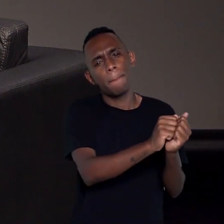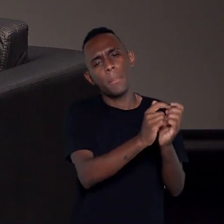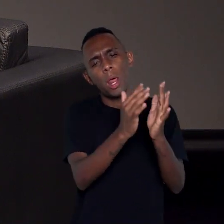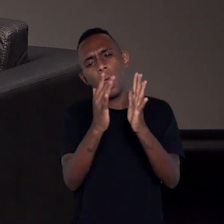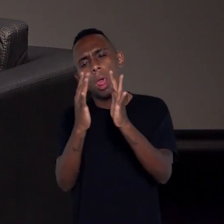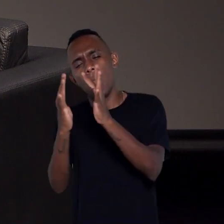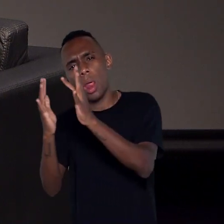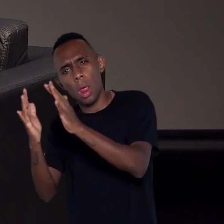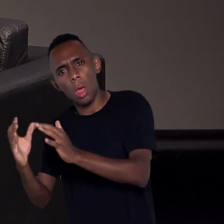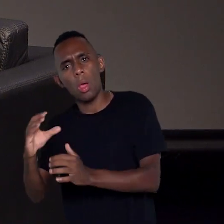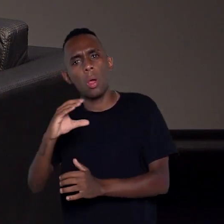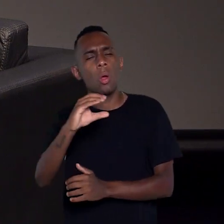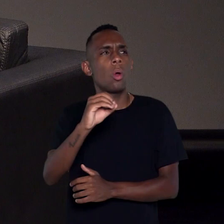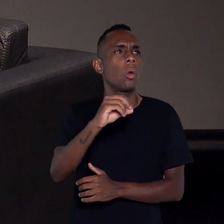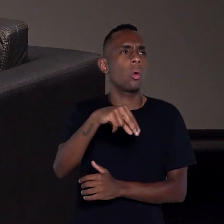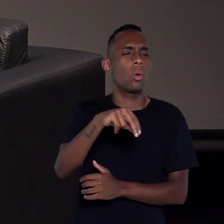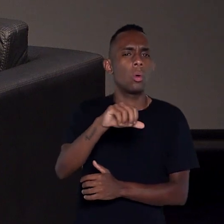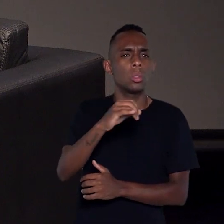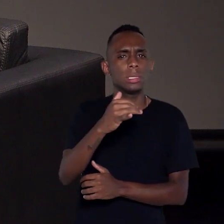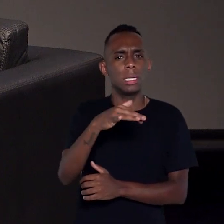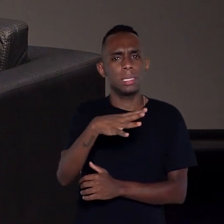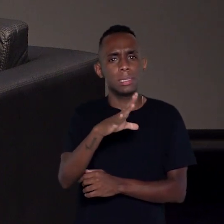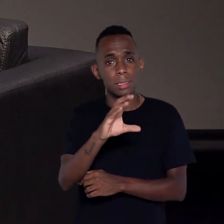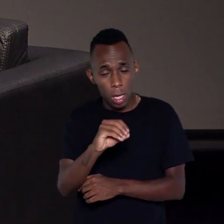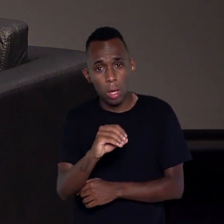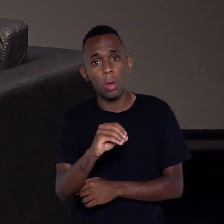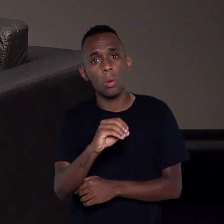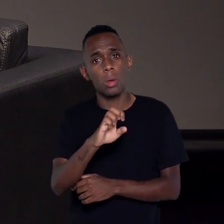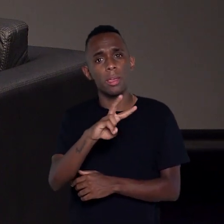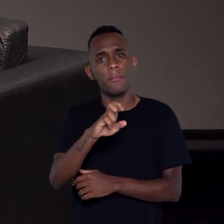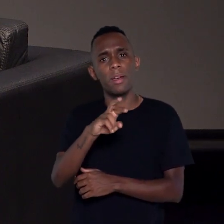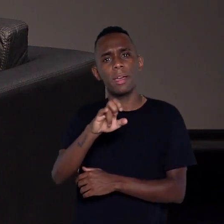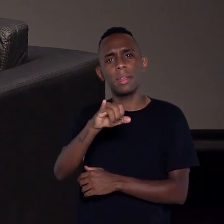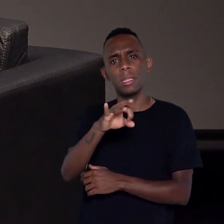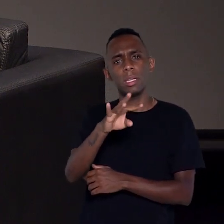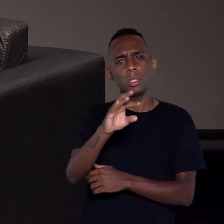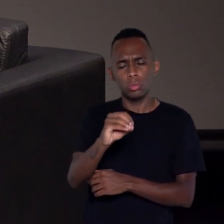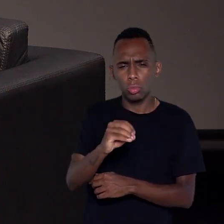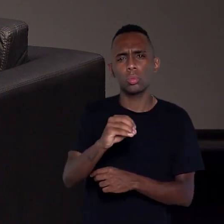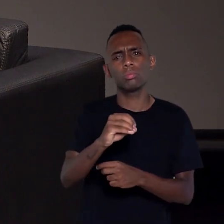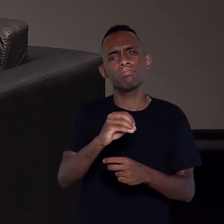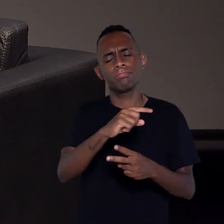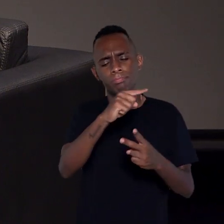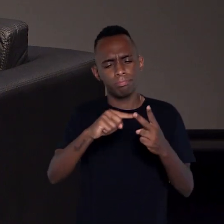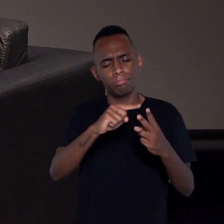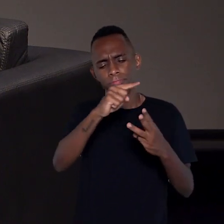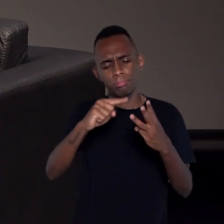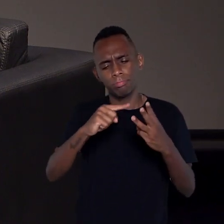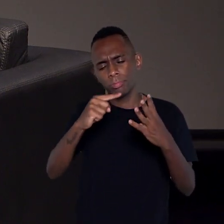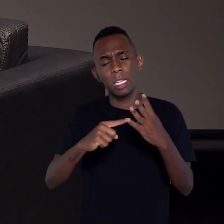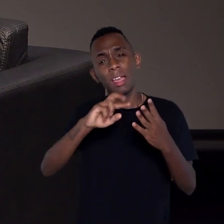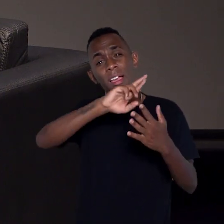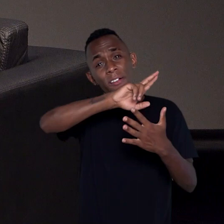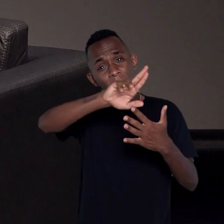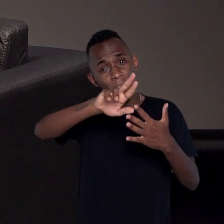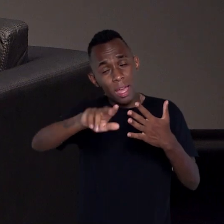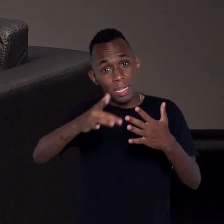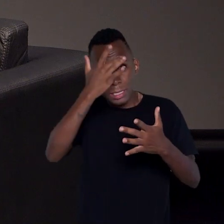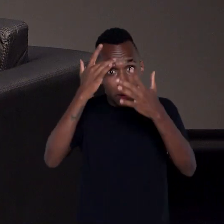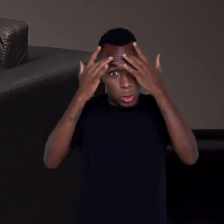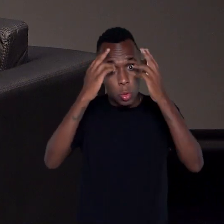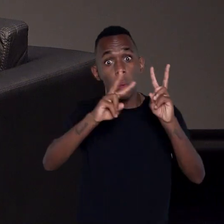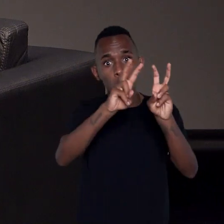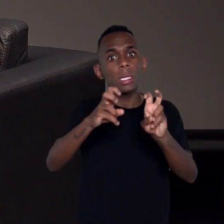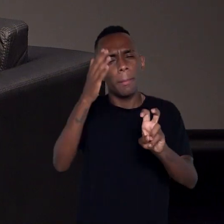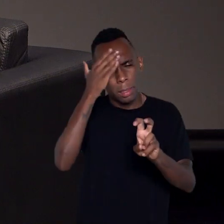Conceição Evaristo, vai estar o Silvio Almeida, que pode falar muito sobre isso, a Djamila Ribeiro.